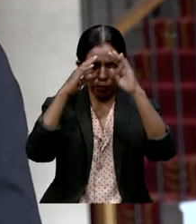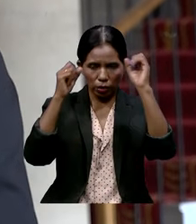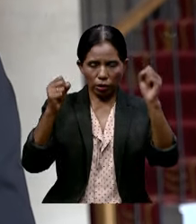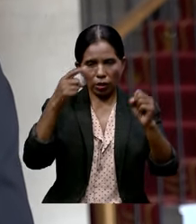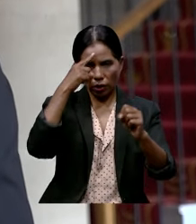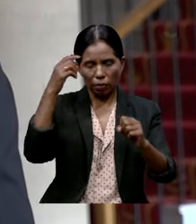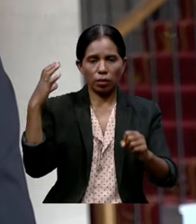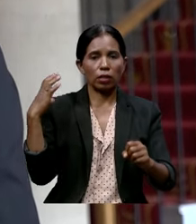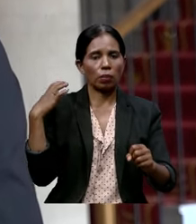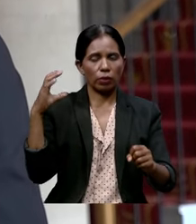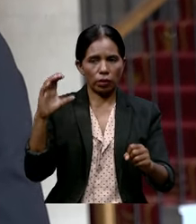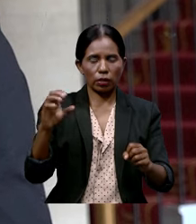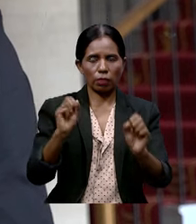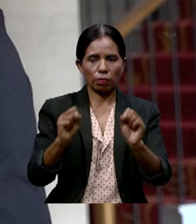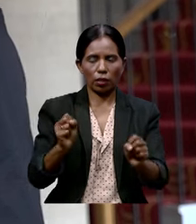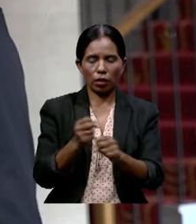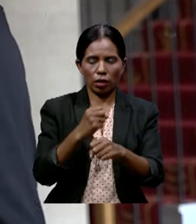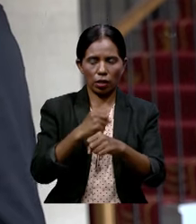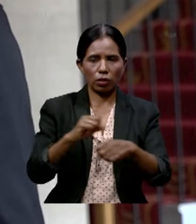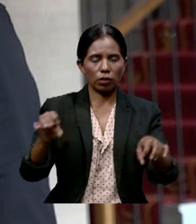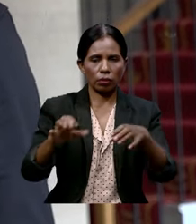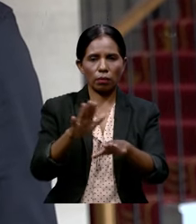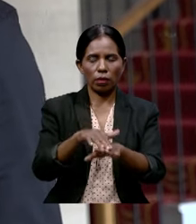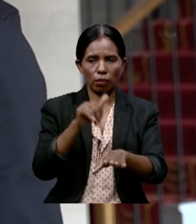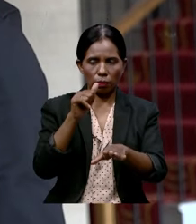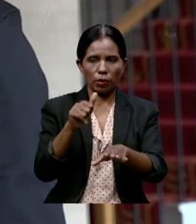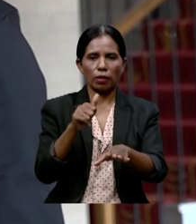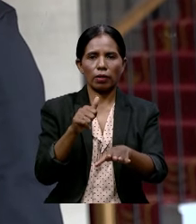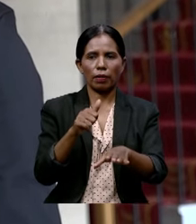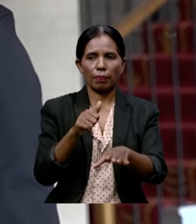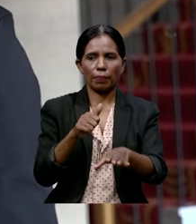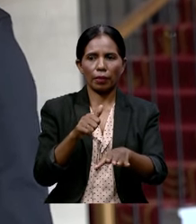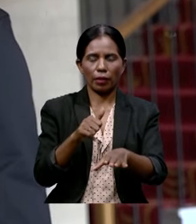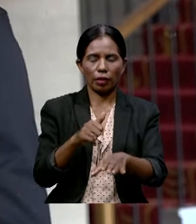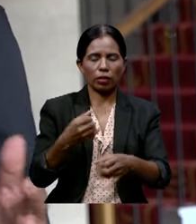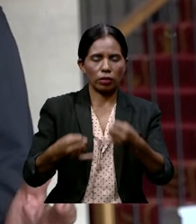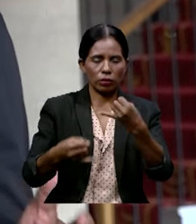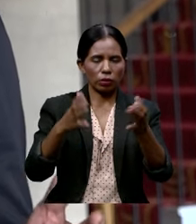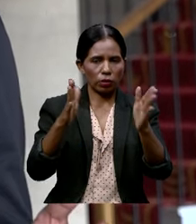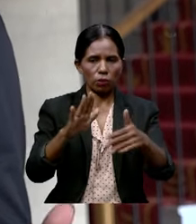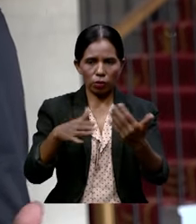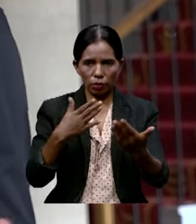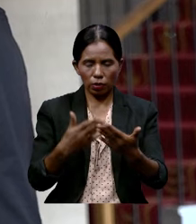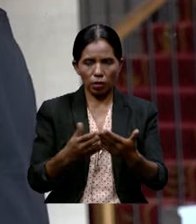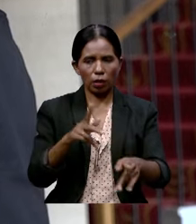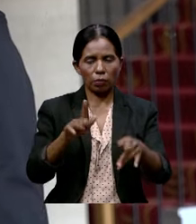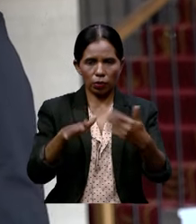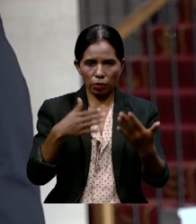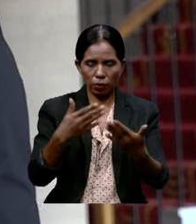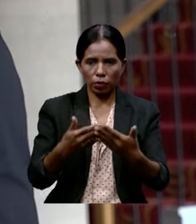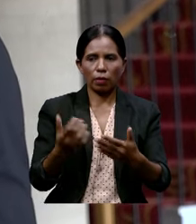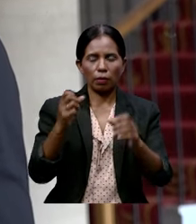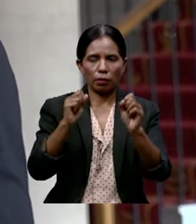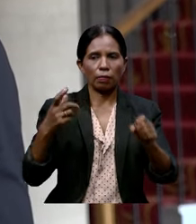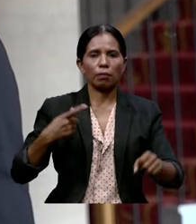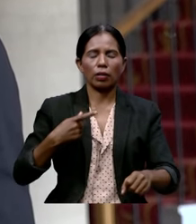competência bele halo kanara tibo liu bele convida autor judicial sira entidade CNB maka